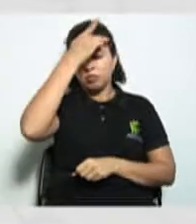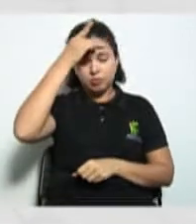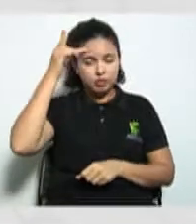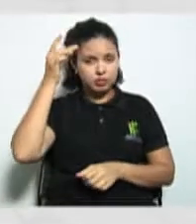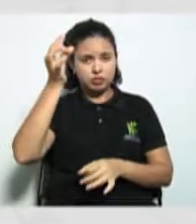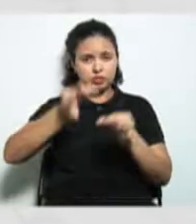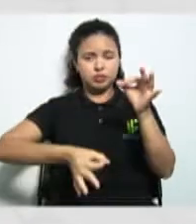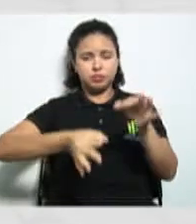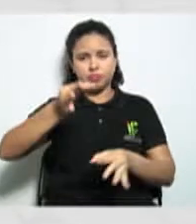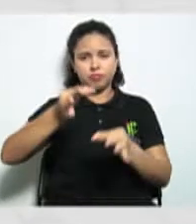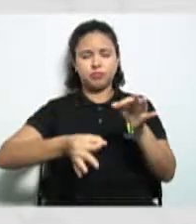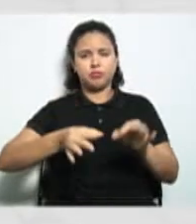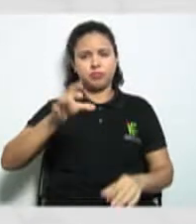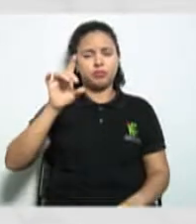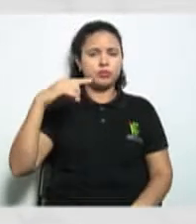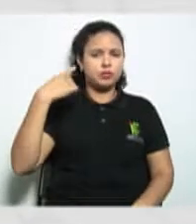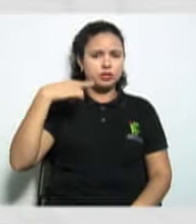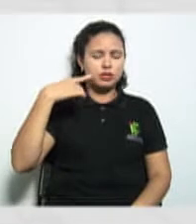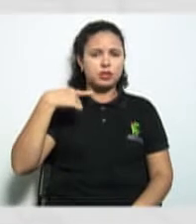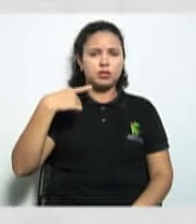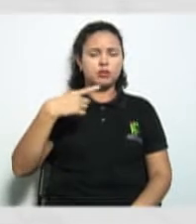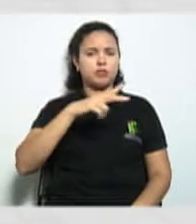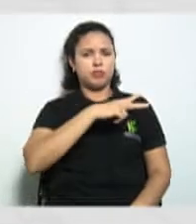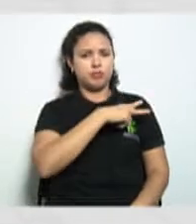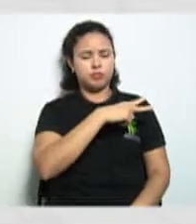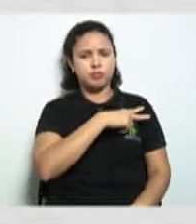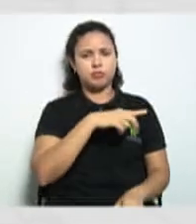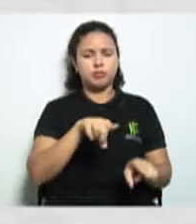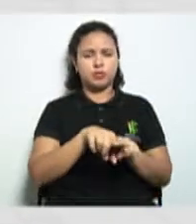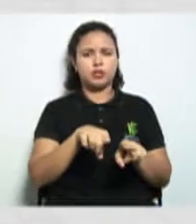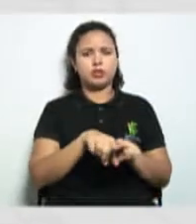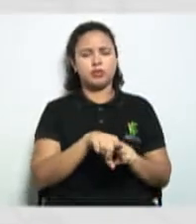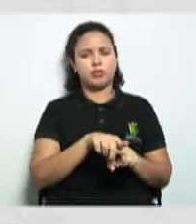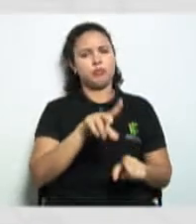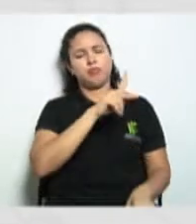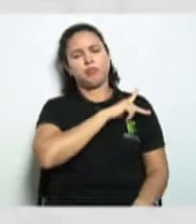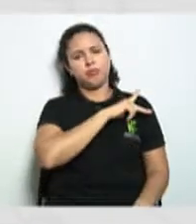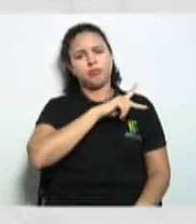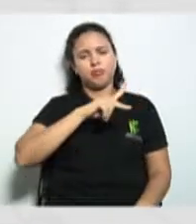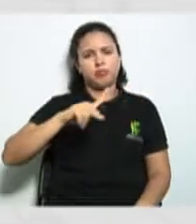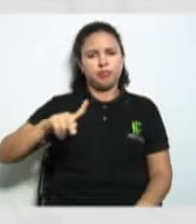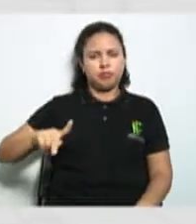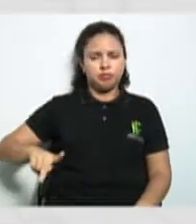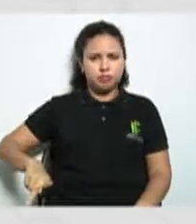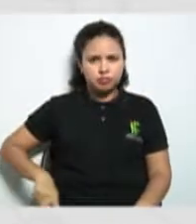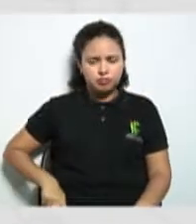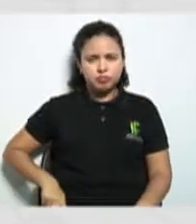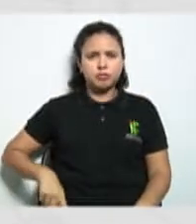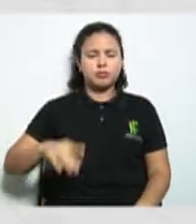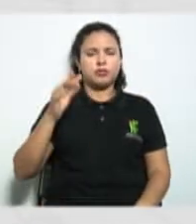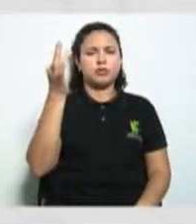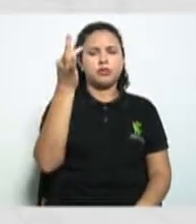jurídicas de direito privado e os órgãos da administração pública direta, autárquica e fundacional